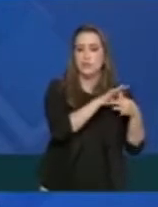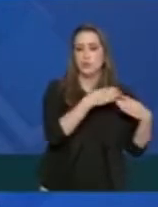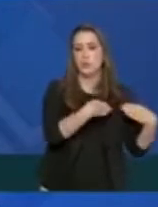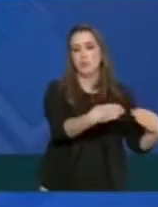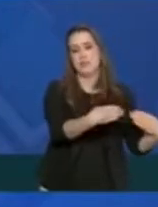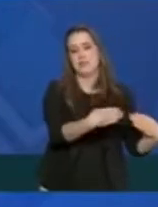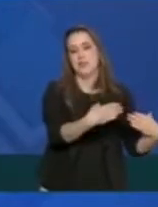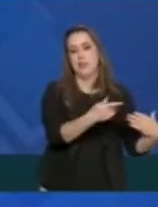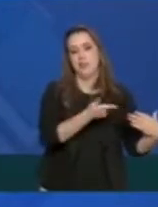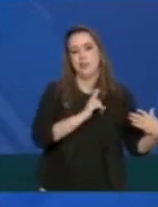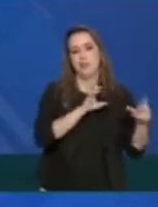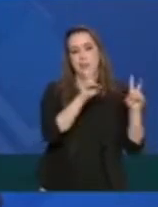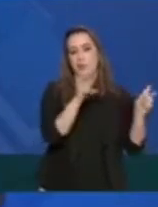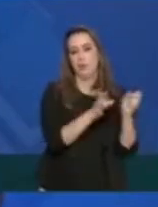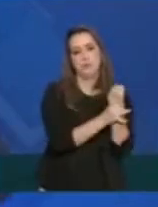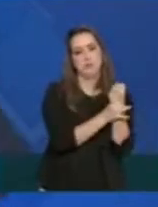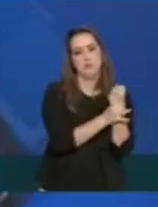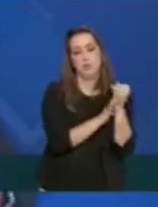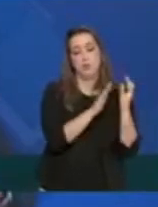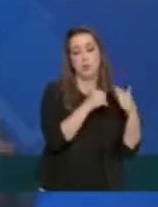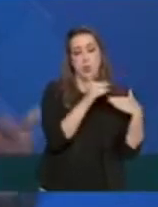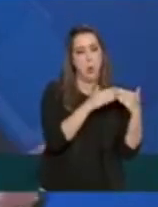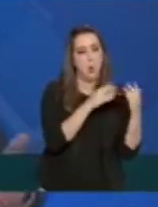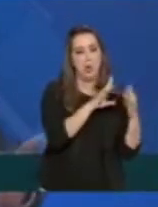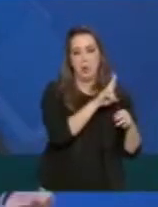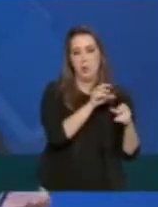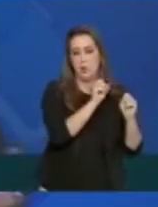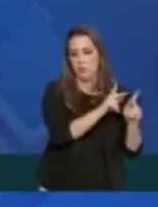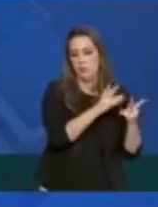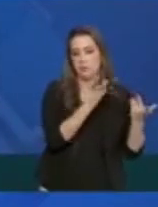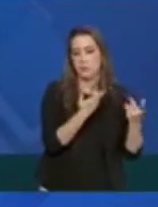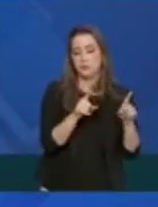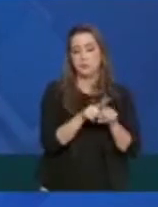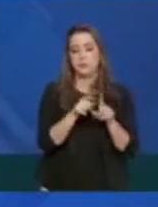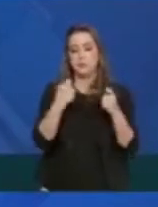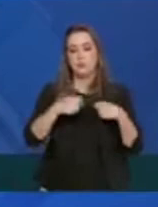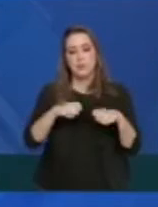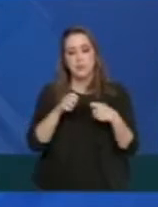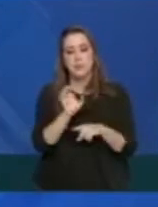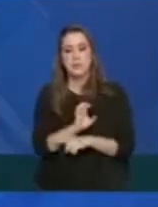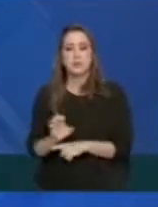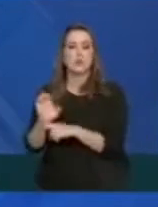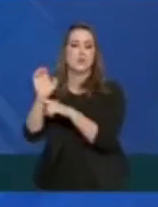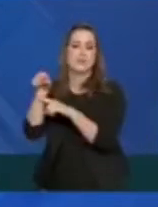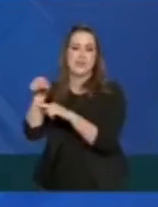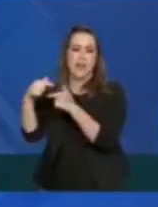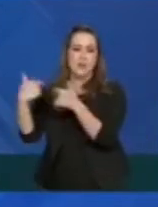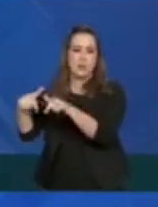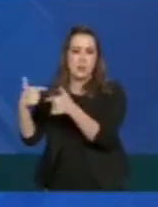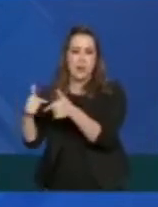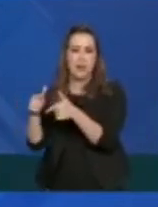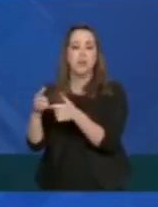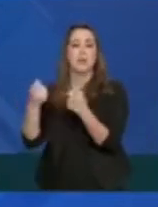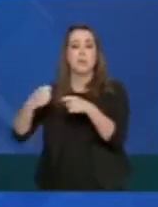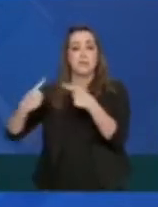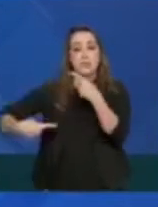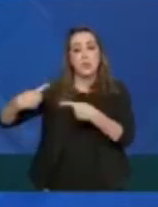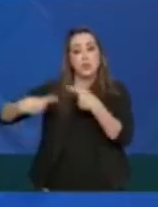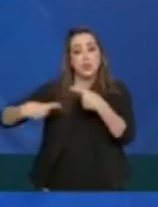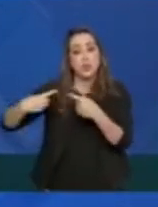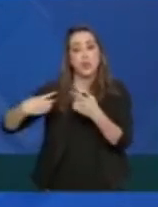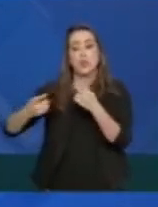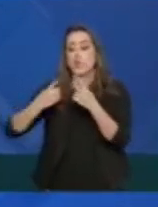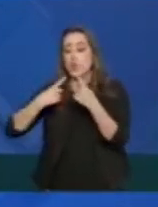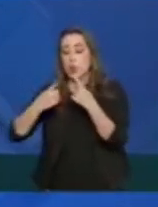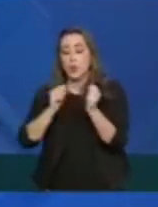governo federal, a segurança do governo federal para realizar depende dos estados na ponta, então o diálogo é certamente o mais importante,